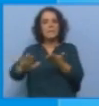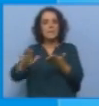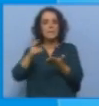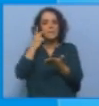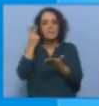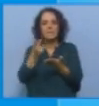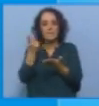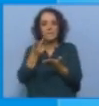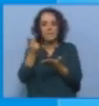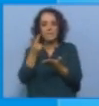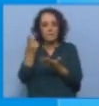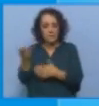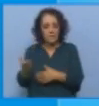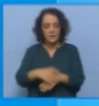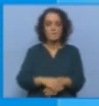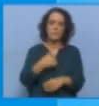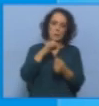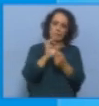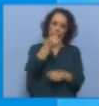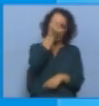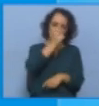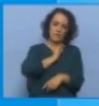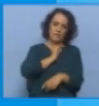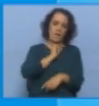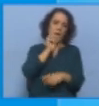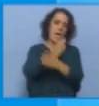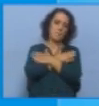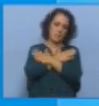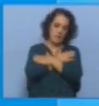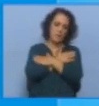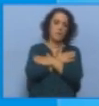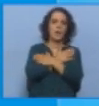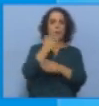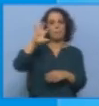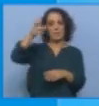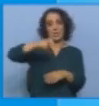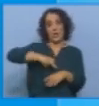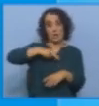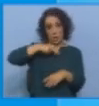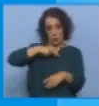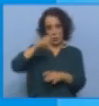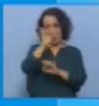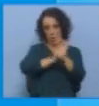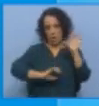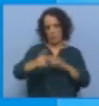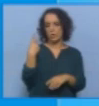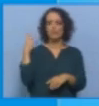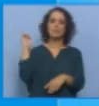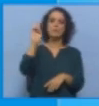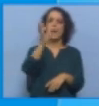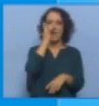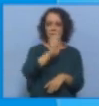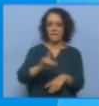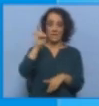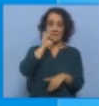minha vida, num país da África. Estava em missão com uma amiga minha de um país rico, da Europa, e ela dizia: Paula, vês